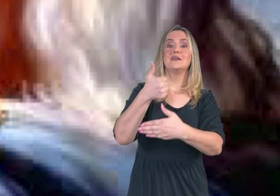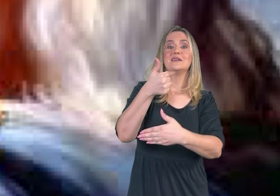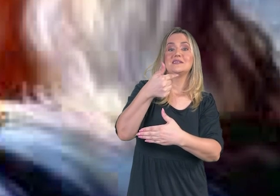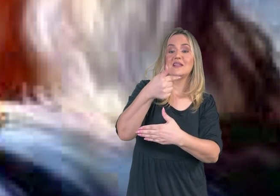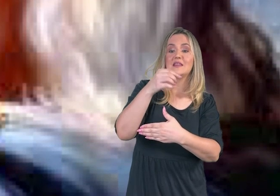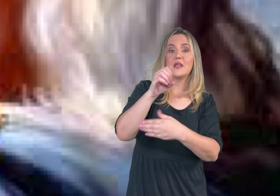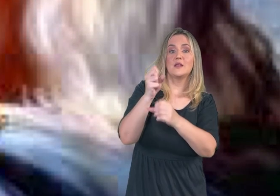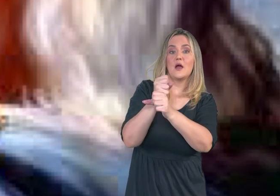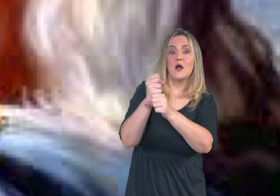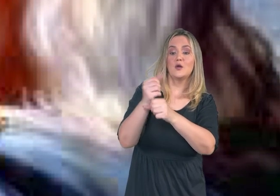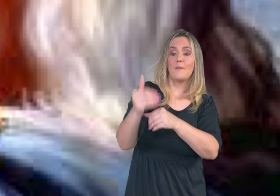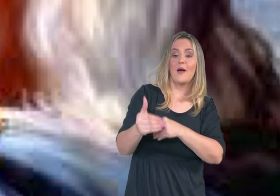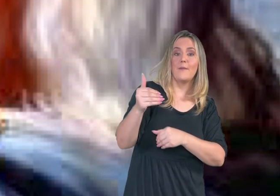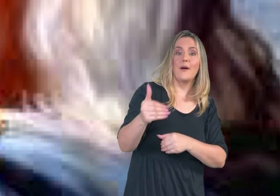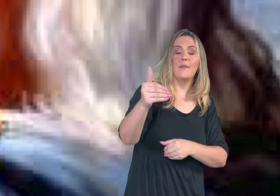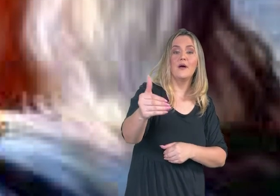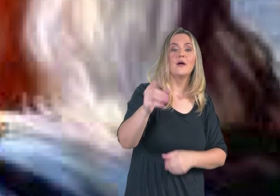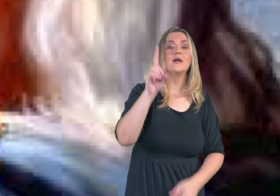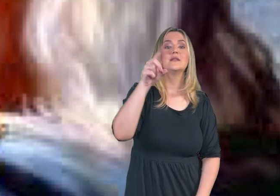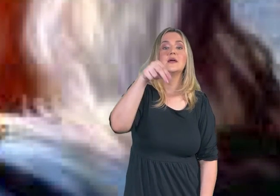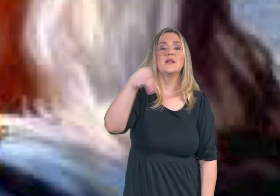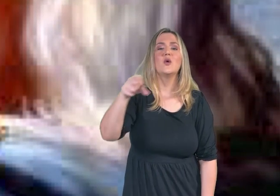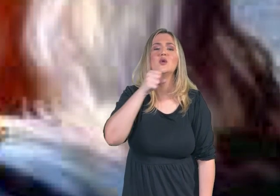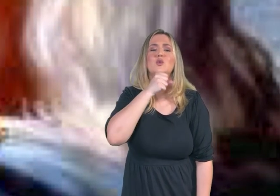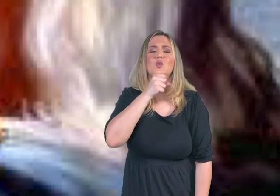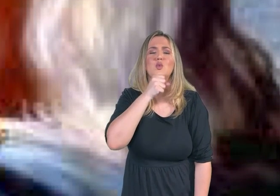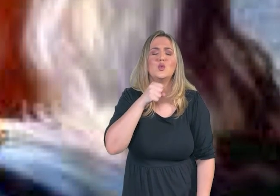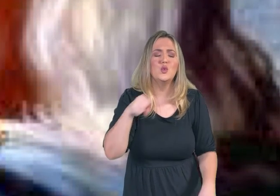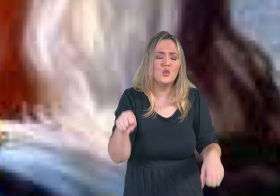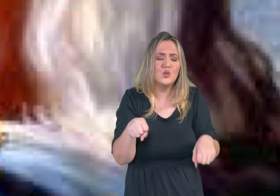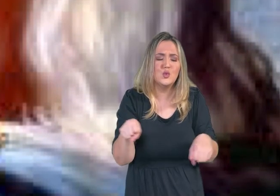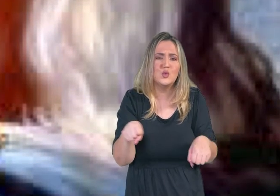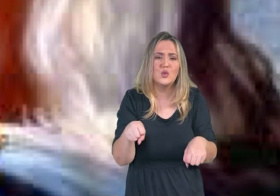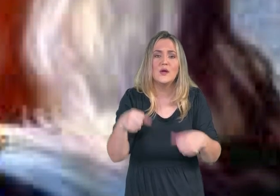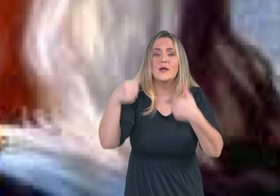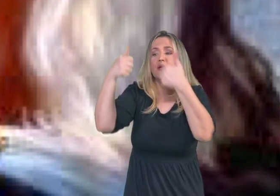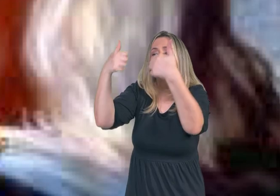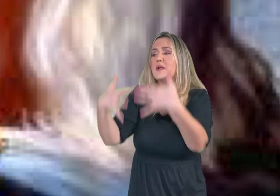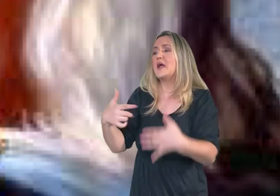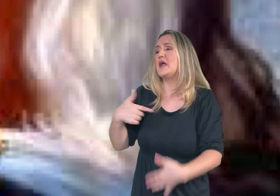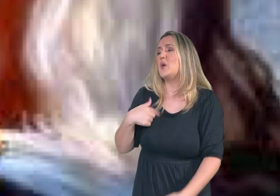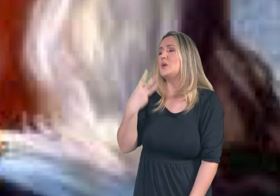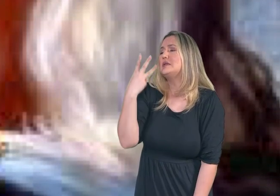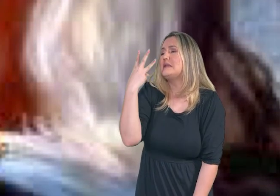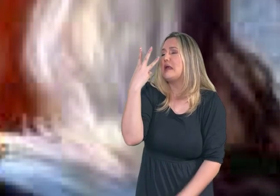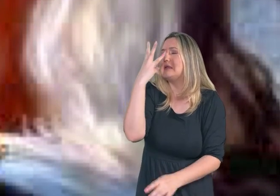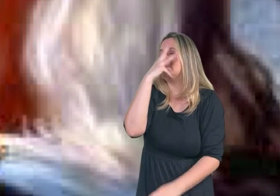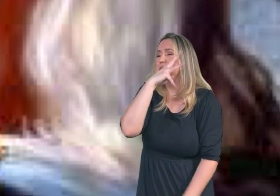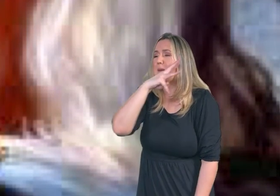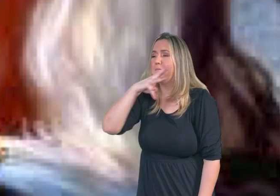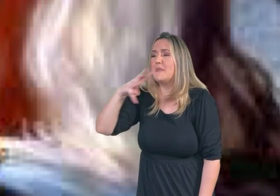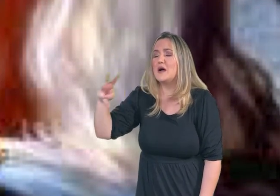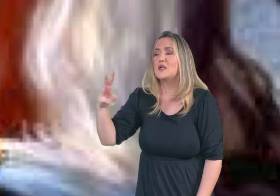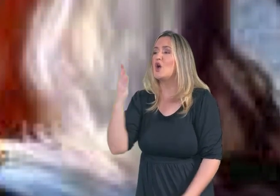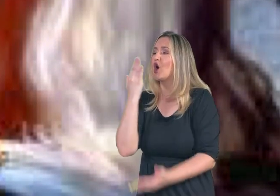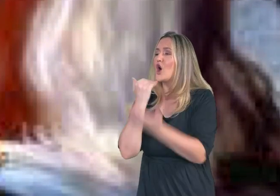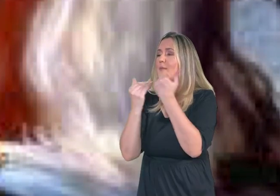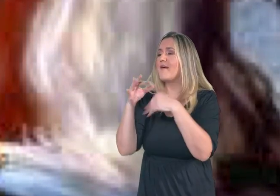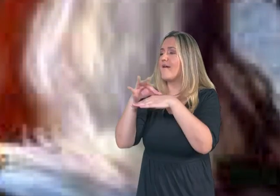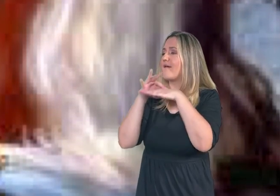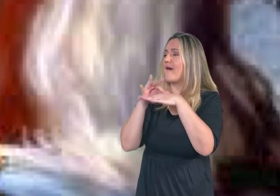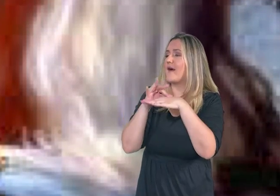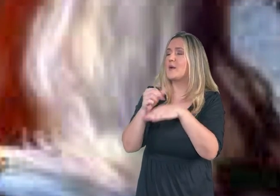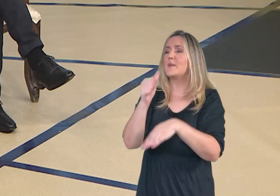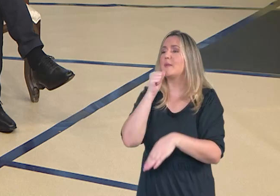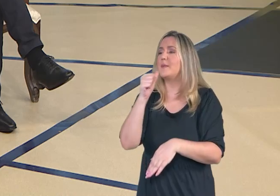desse episódio, nós vemos Daniel já idoso, informando que ele ficou 3 semanas sem comer carne ou